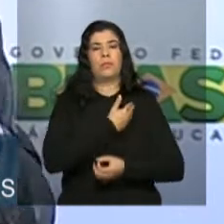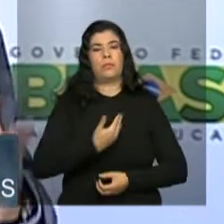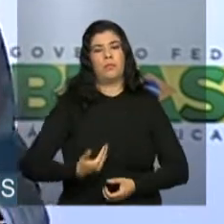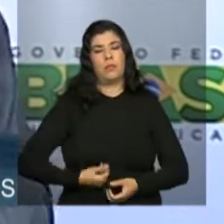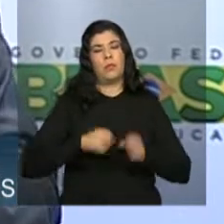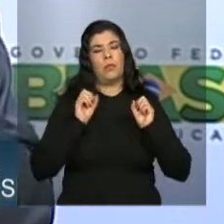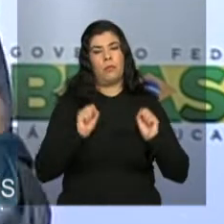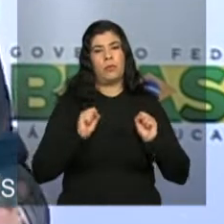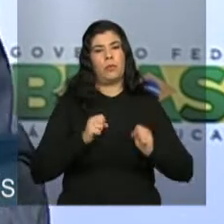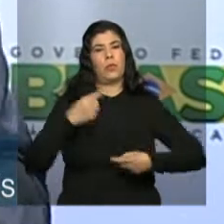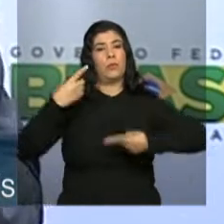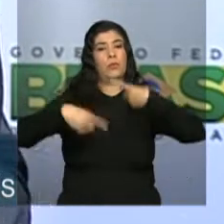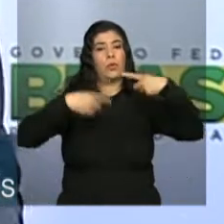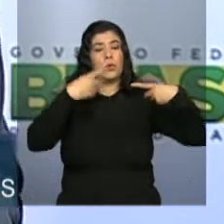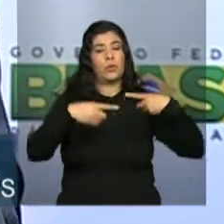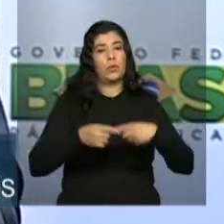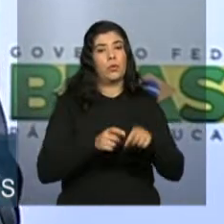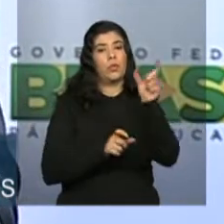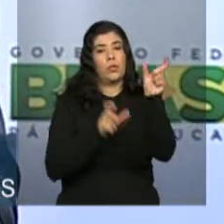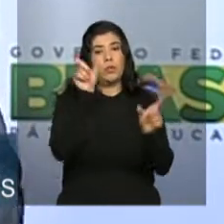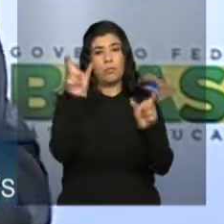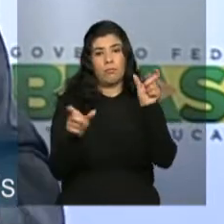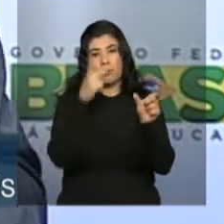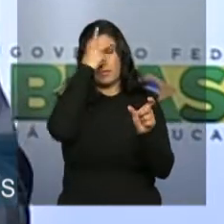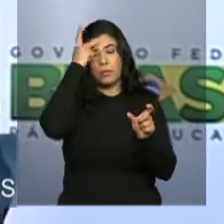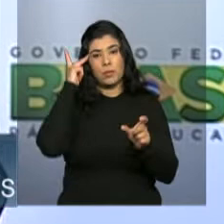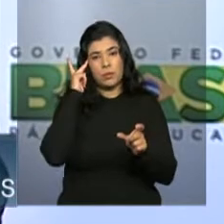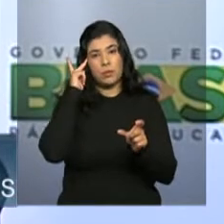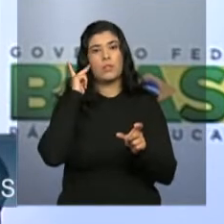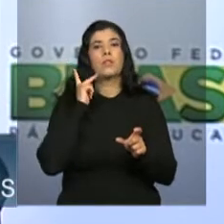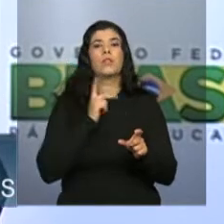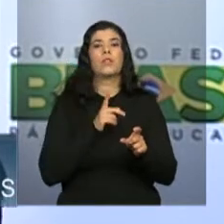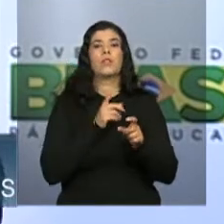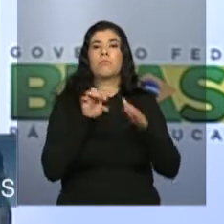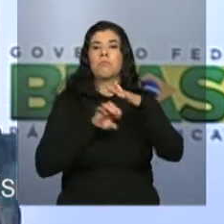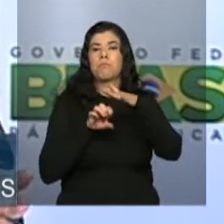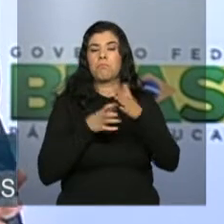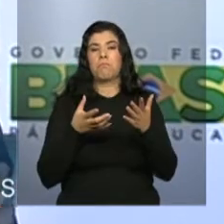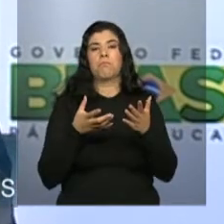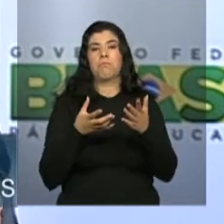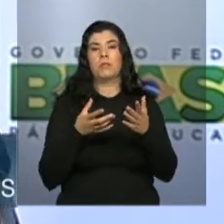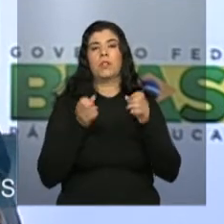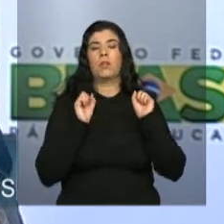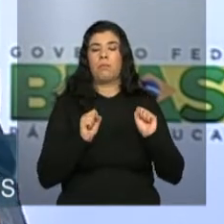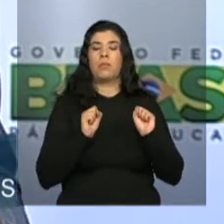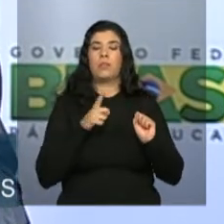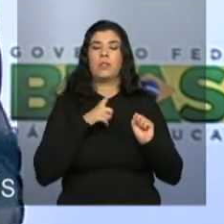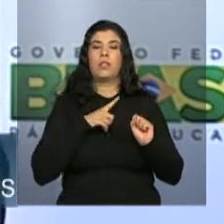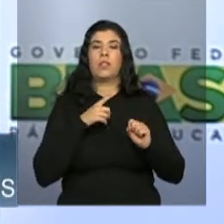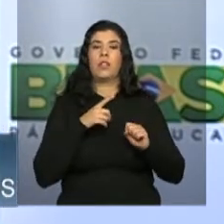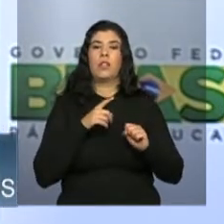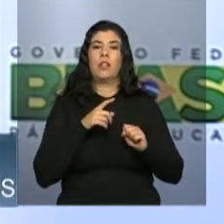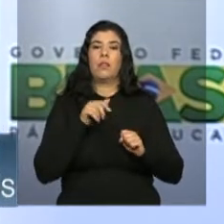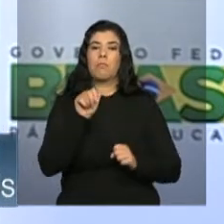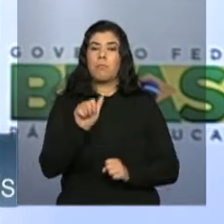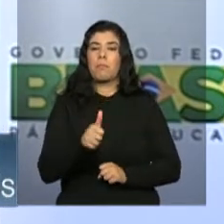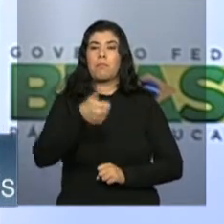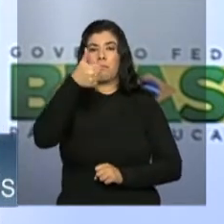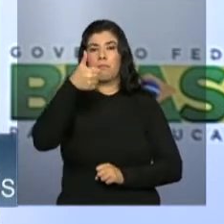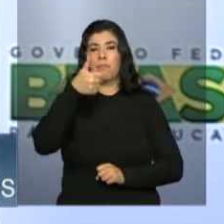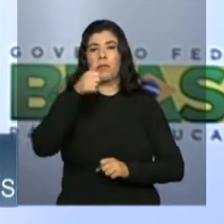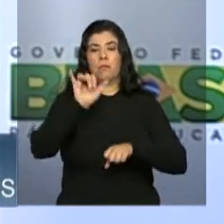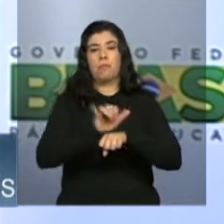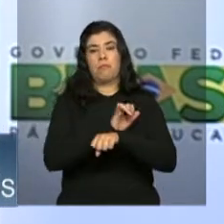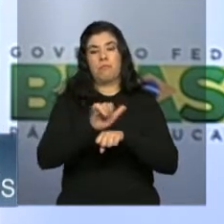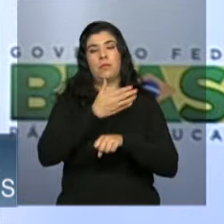próprio mercado dos atores que os consumidores com todos aqueles que participaram as contribuições estão eu acho que essa é uma dinâmica de qualificação